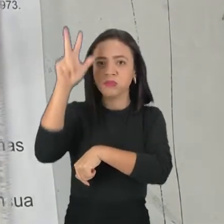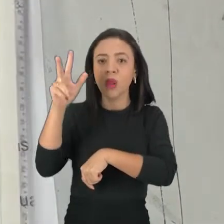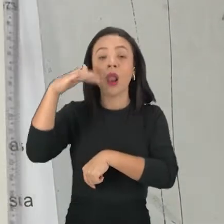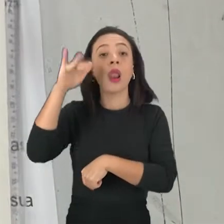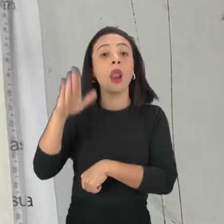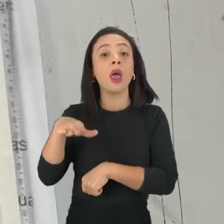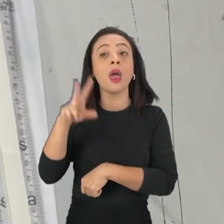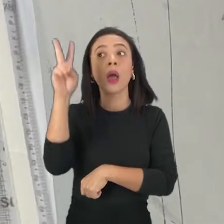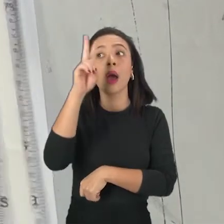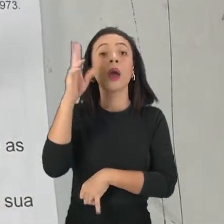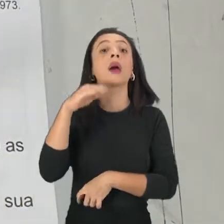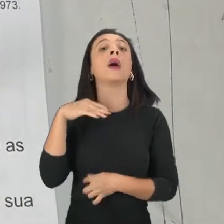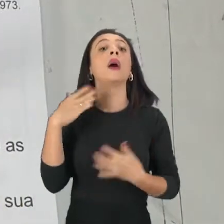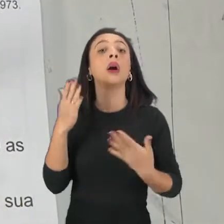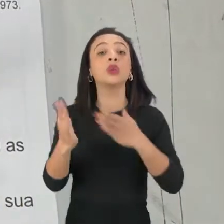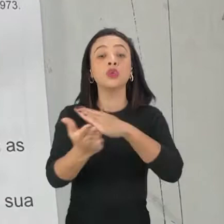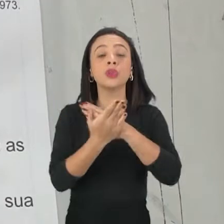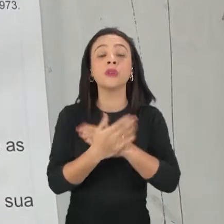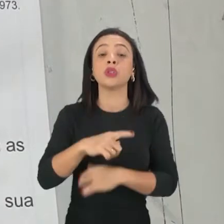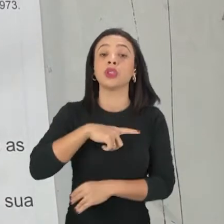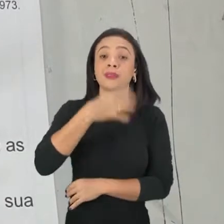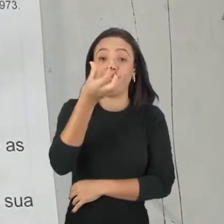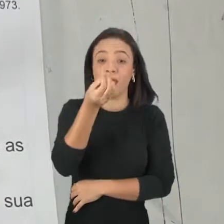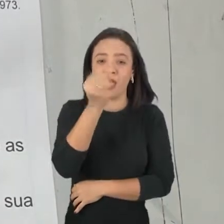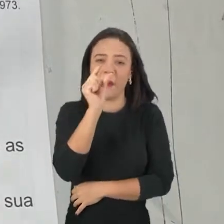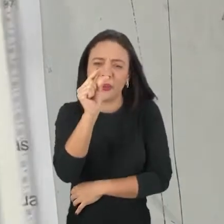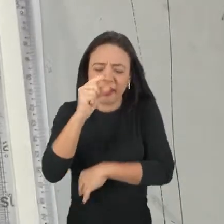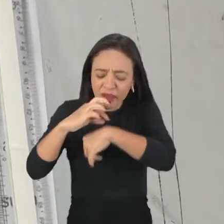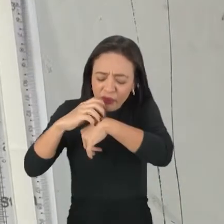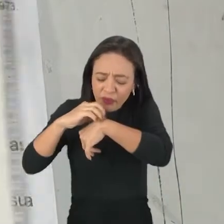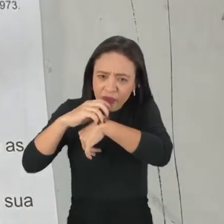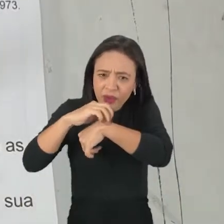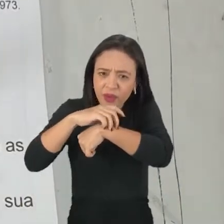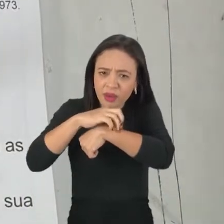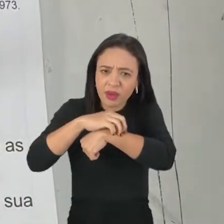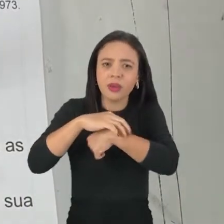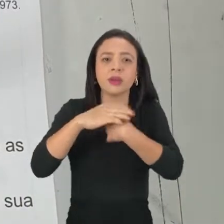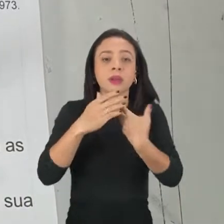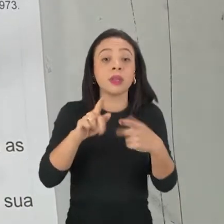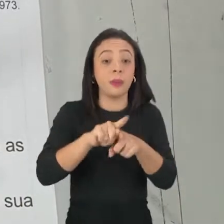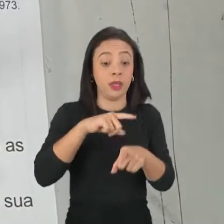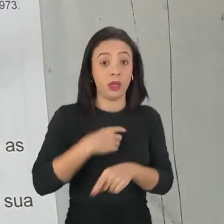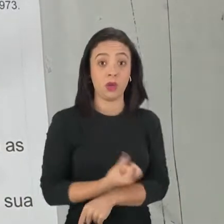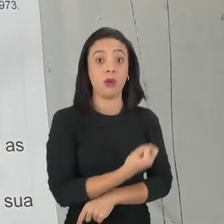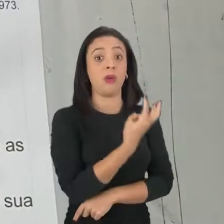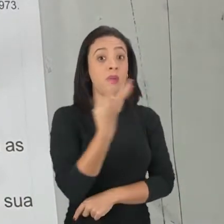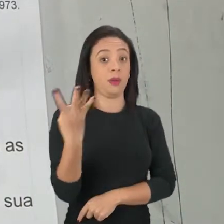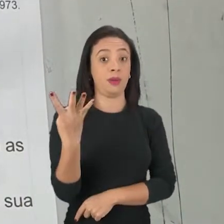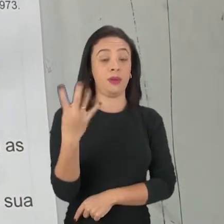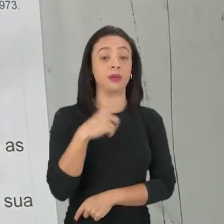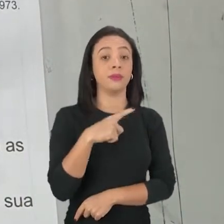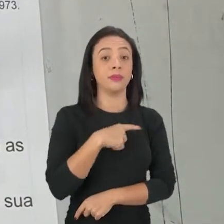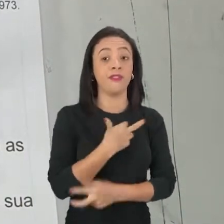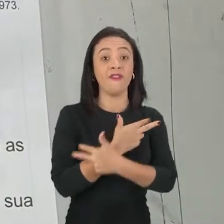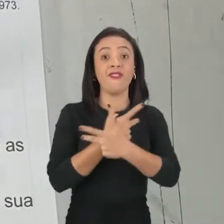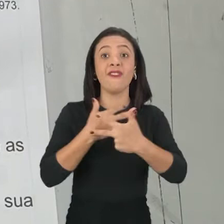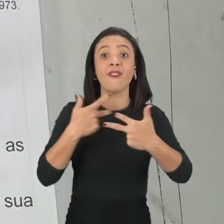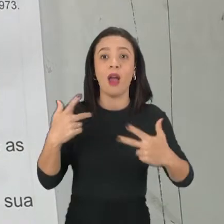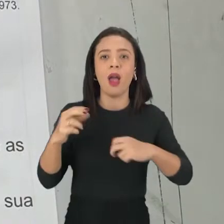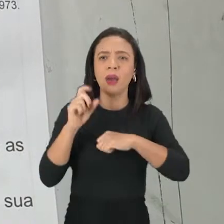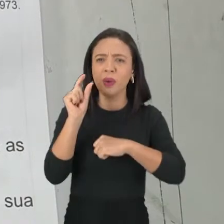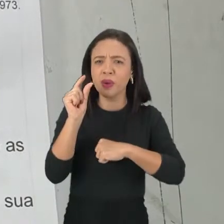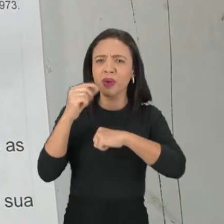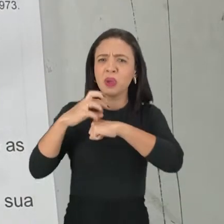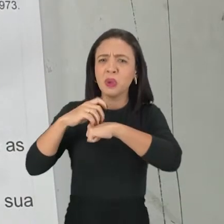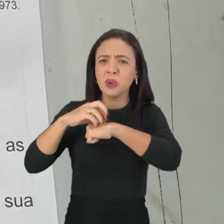a dona aranha era umas seis aranhas aí já tá vendo quantitativo aqui ó das Aranhas né